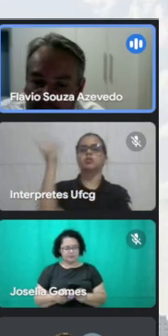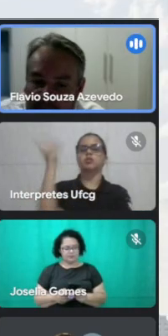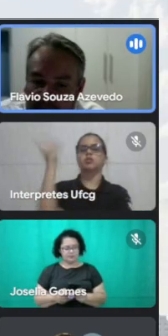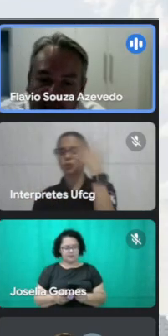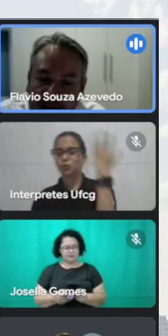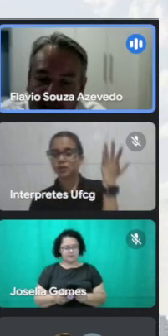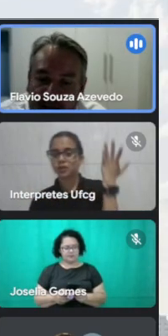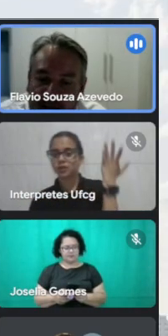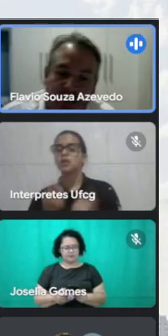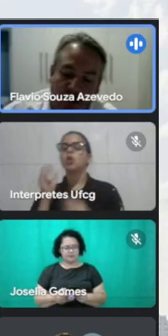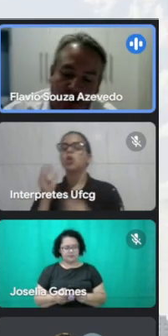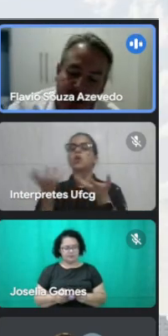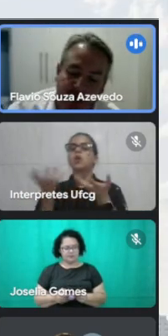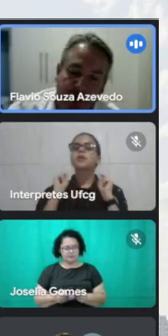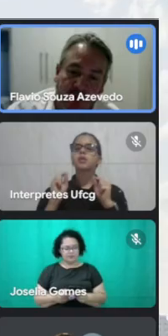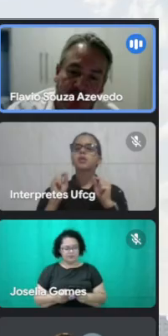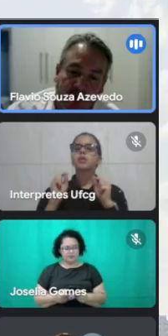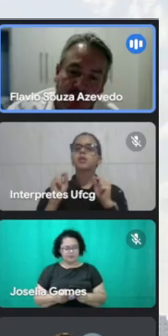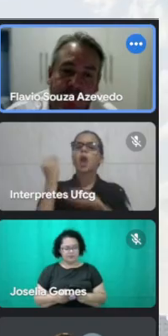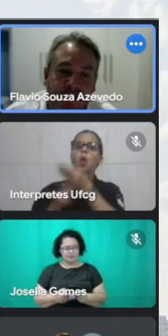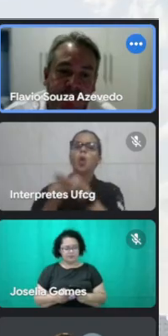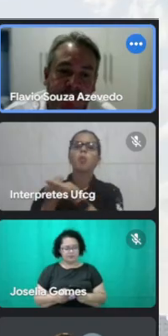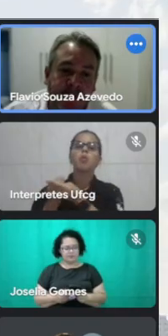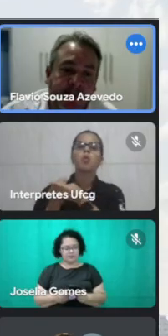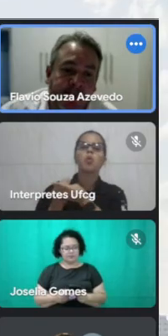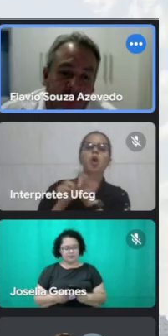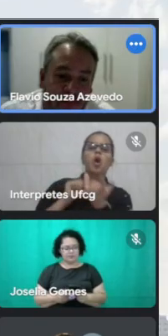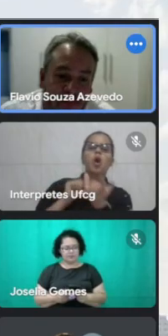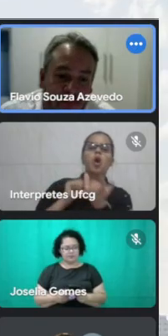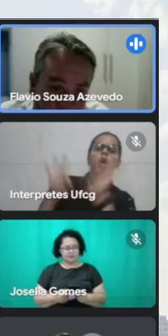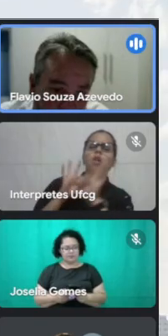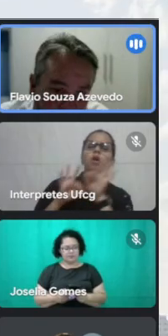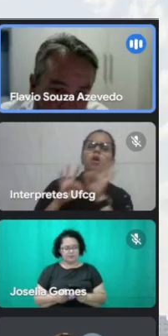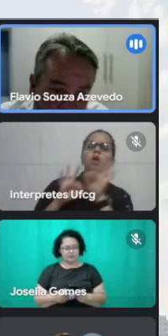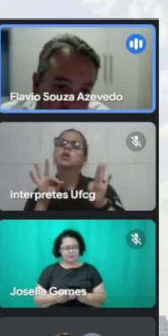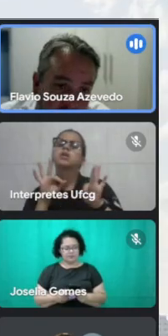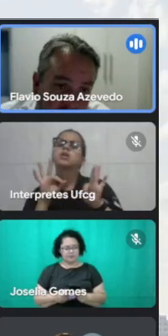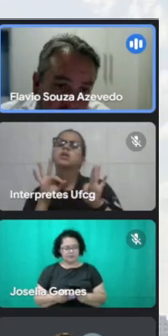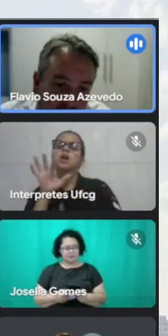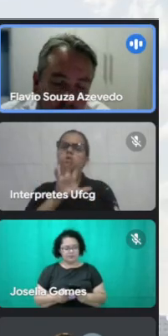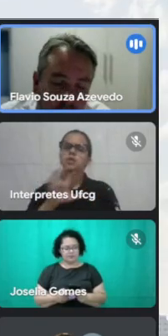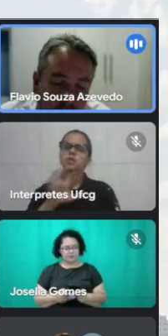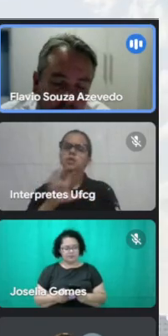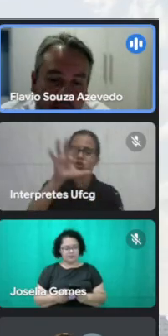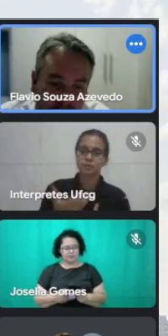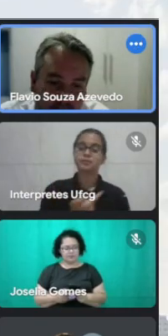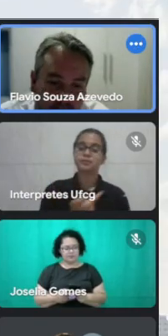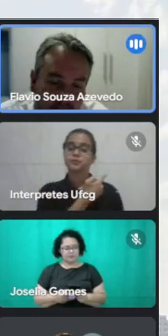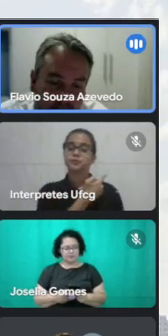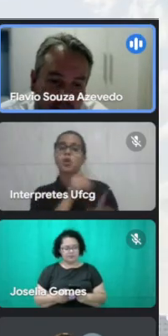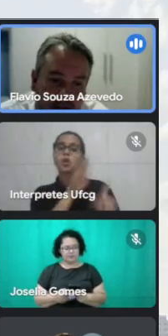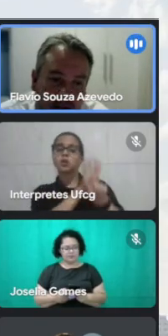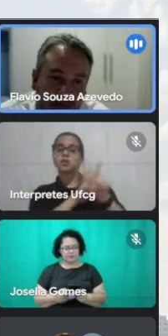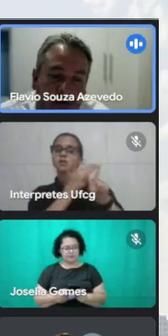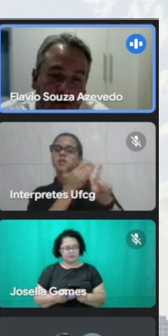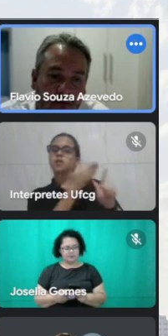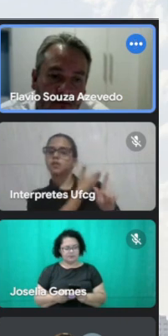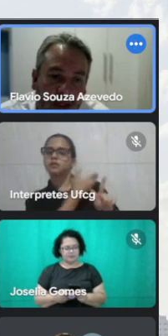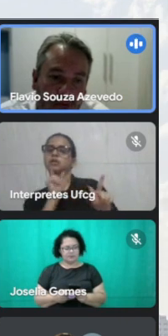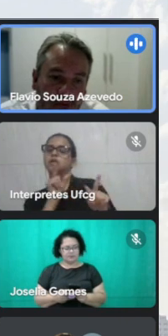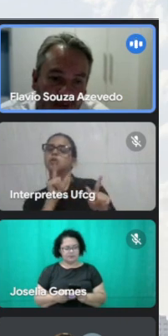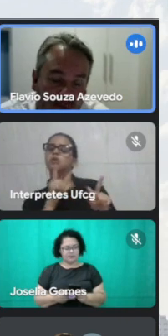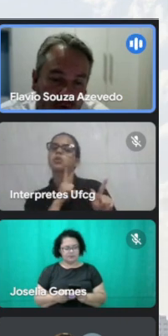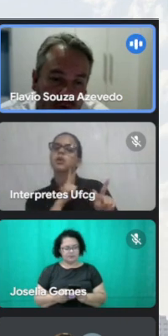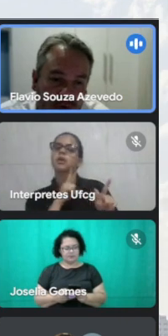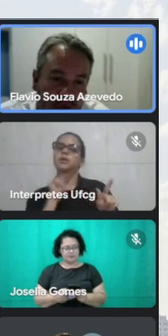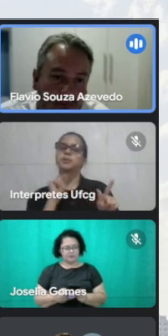buscava remediar essa situação aí dessa região. Nesse organograma aqui a gente vê, né, diferentemente de Recife,